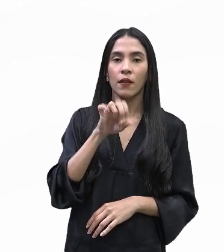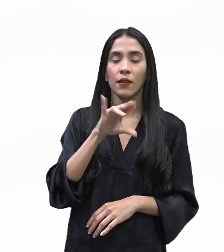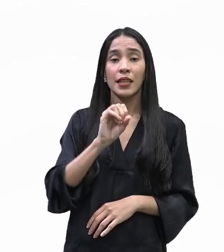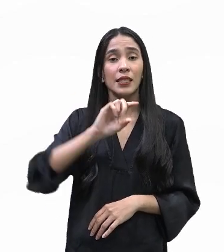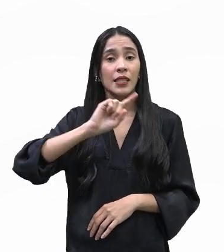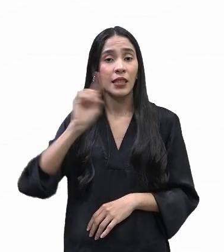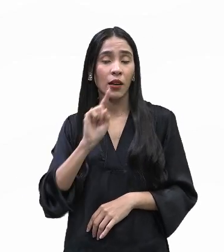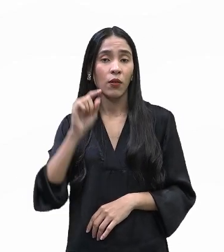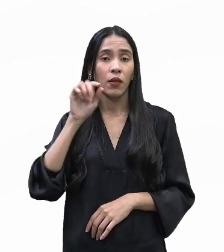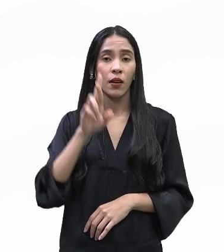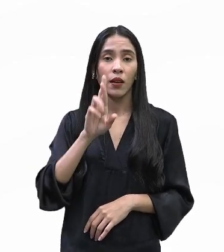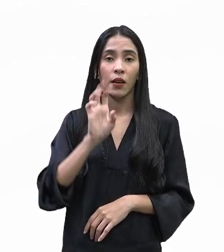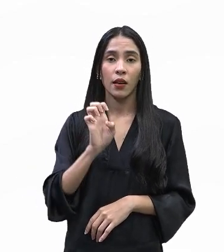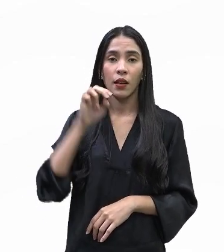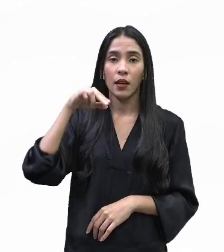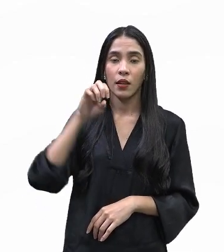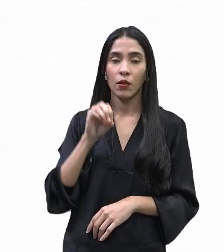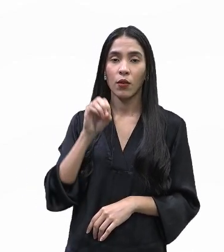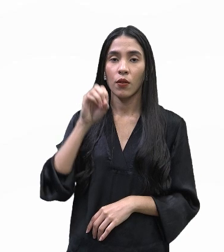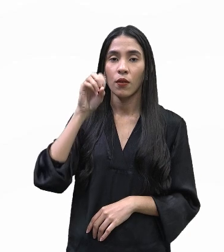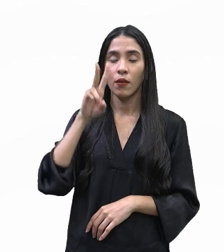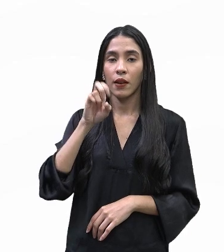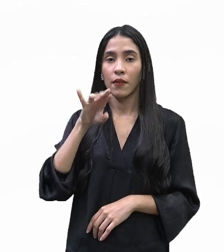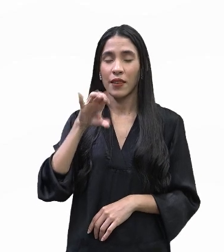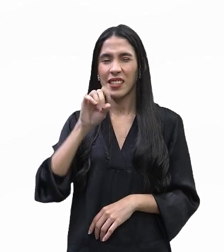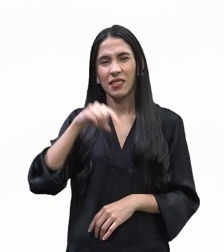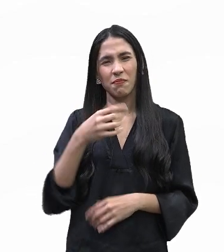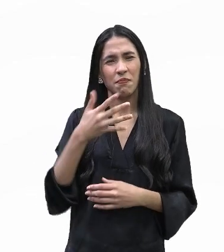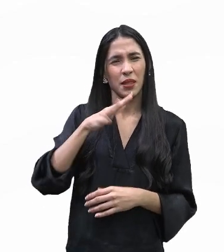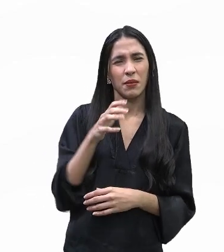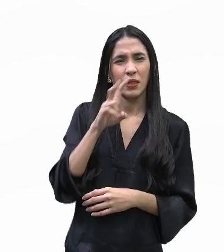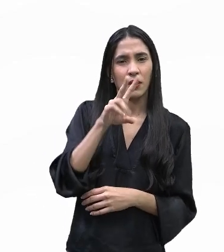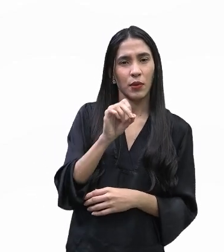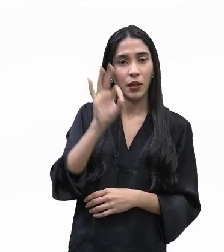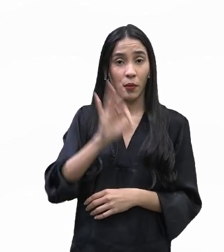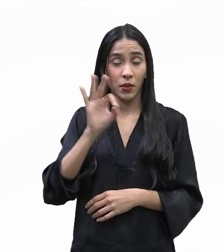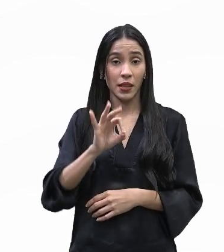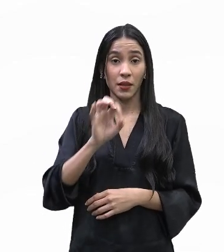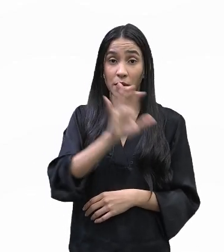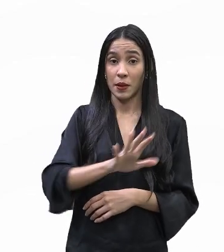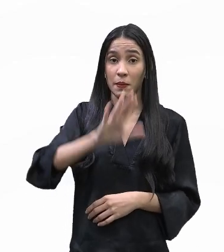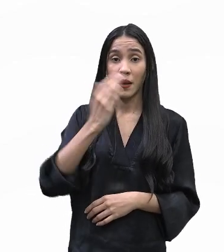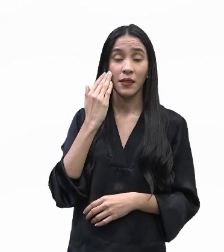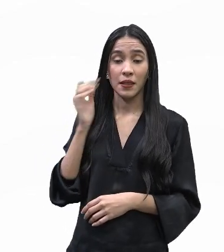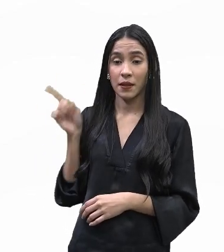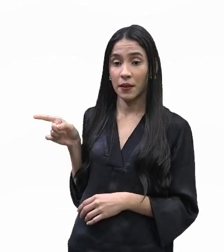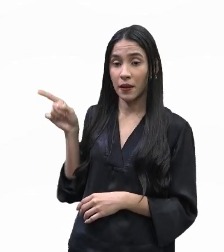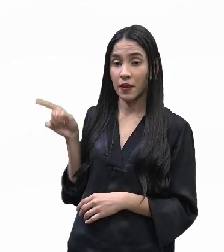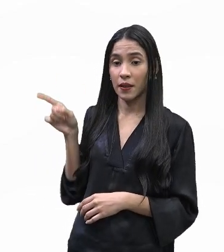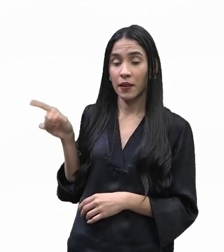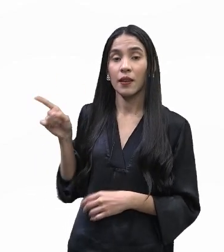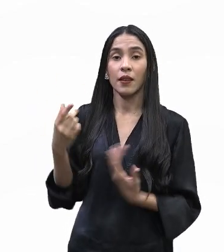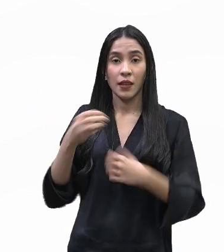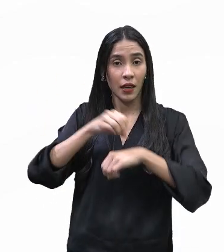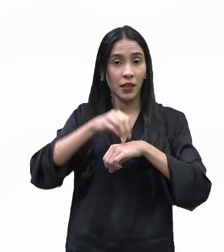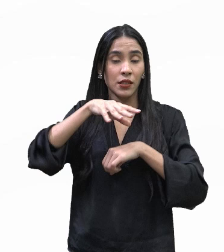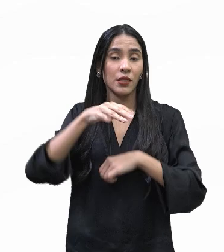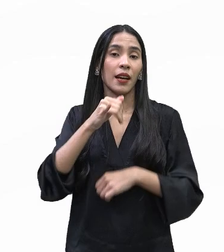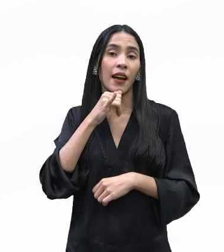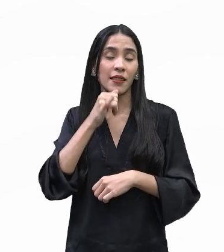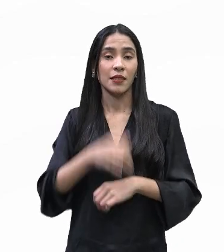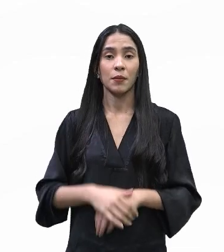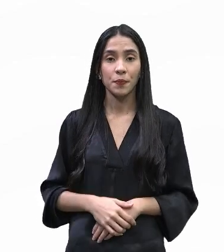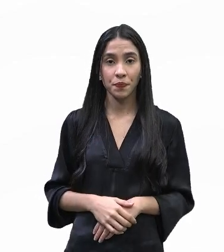menos 50% hoje em dia, tá? Então, esse esqueminha que você está vendo aí indica exatamente isso. Então, por